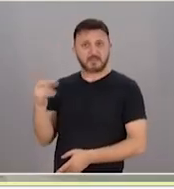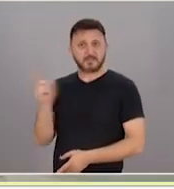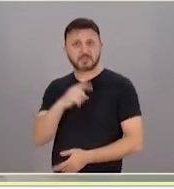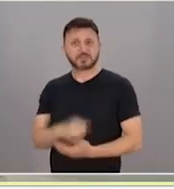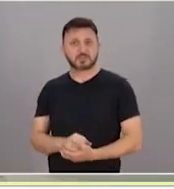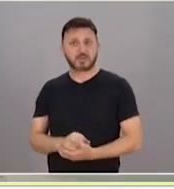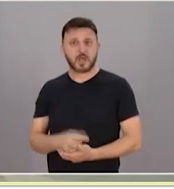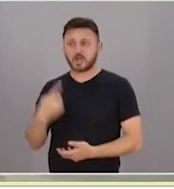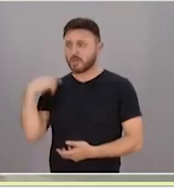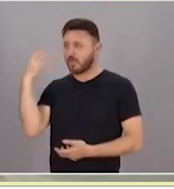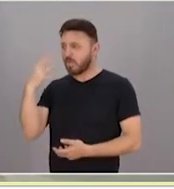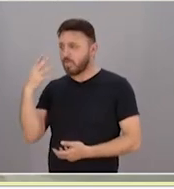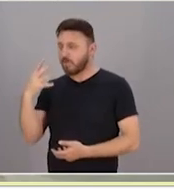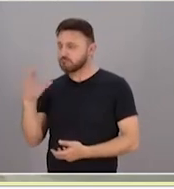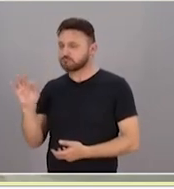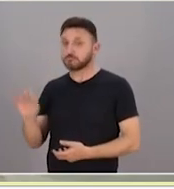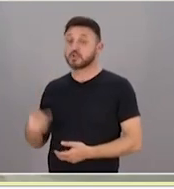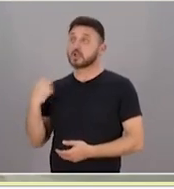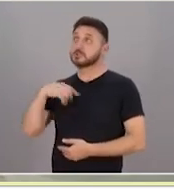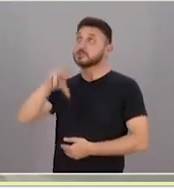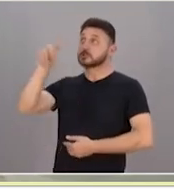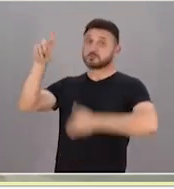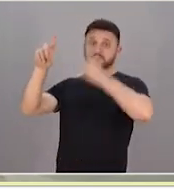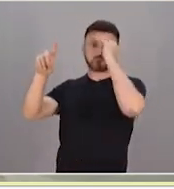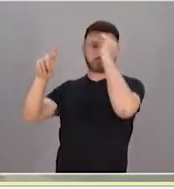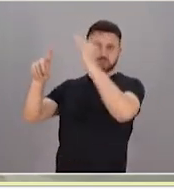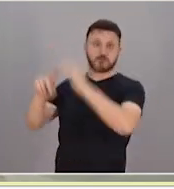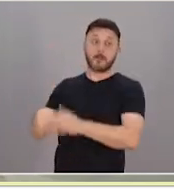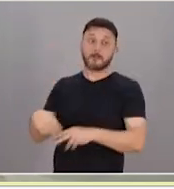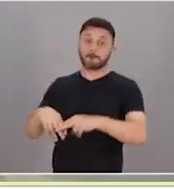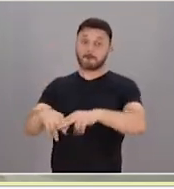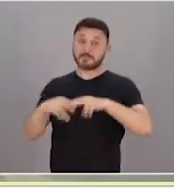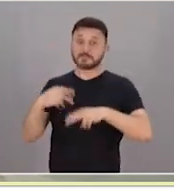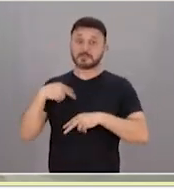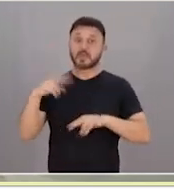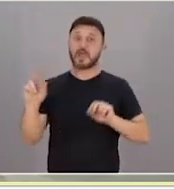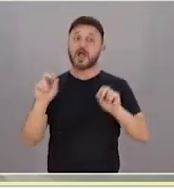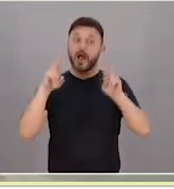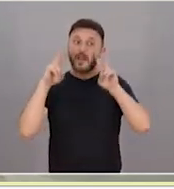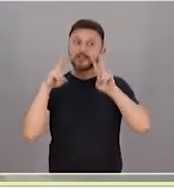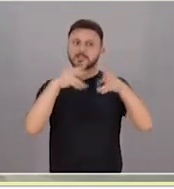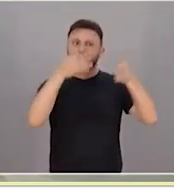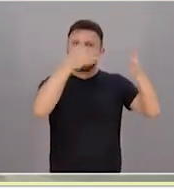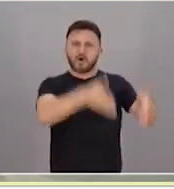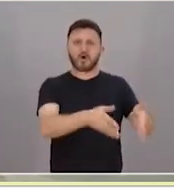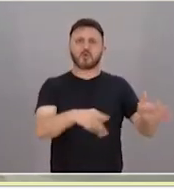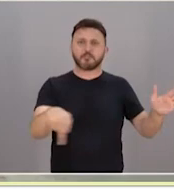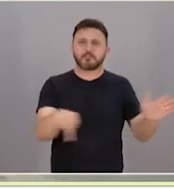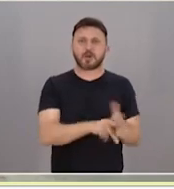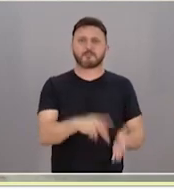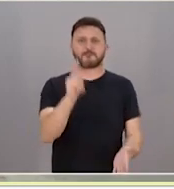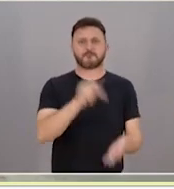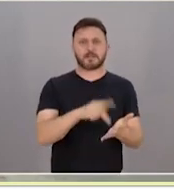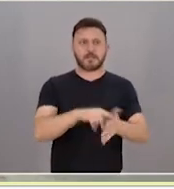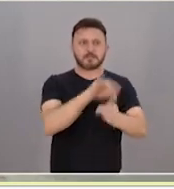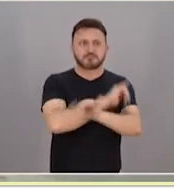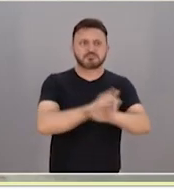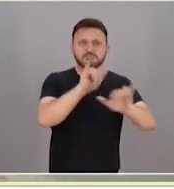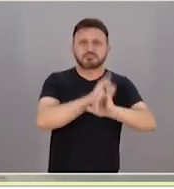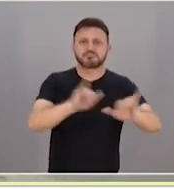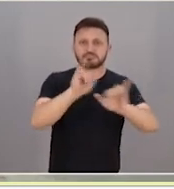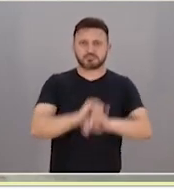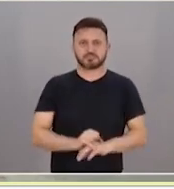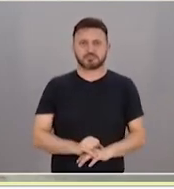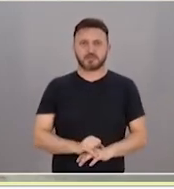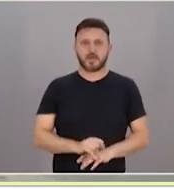Não que a gente não vai dar atenção às catástrofes do mundo, mas não fazer sensacionalismo